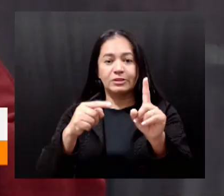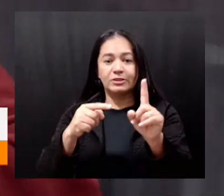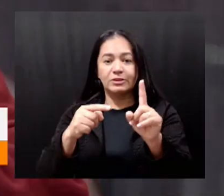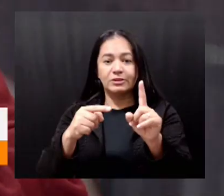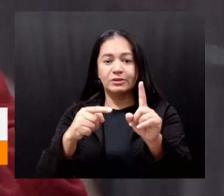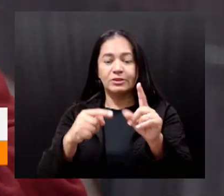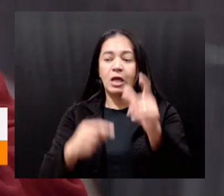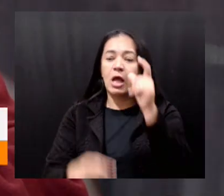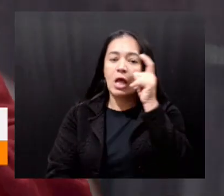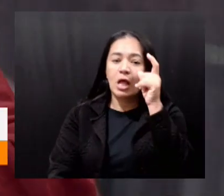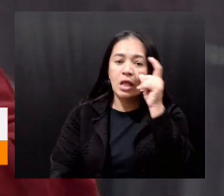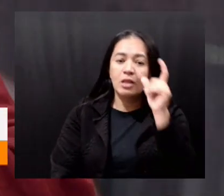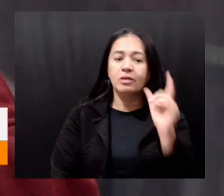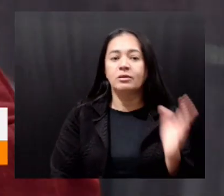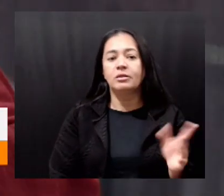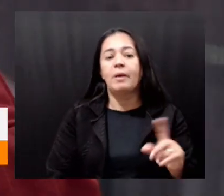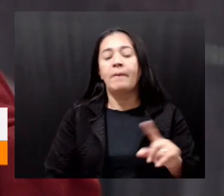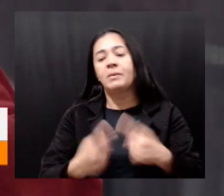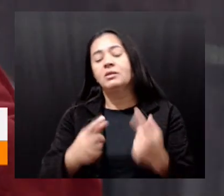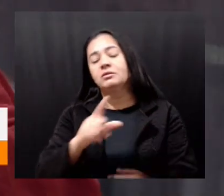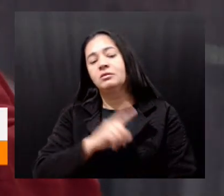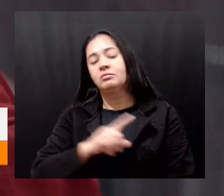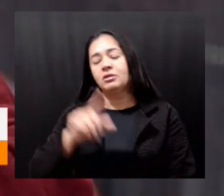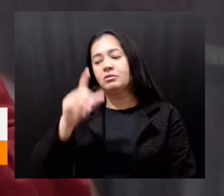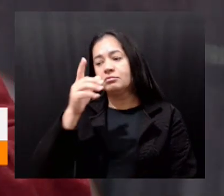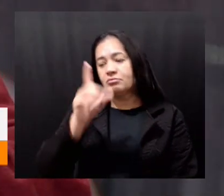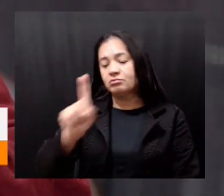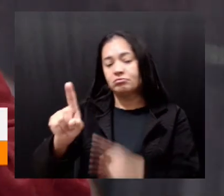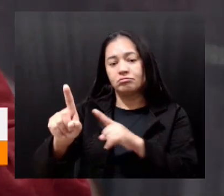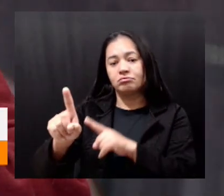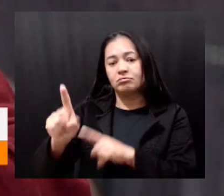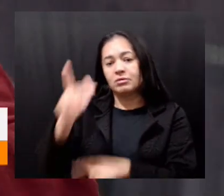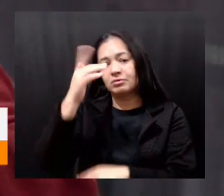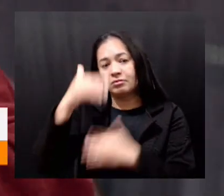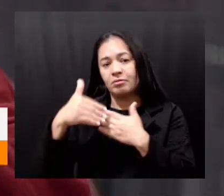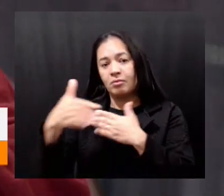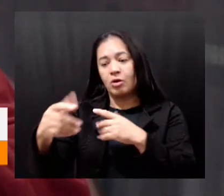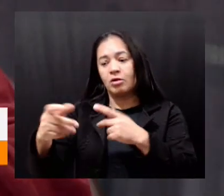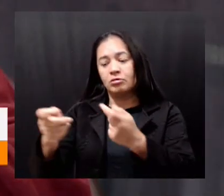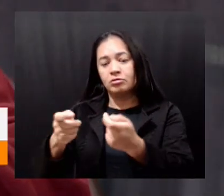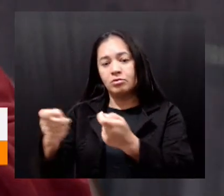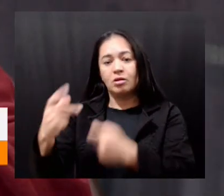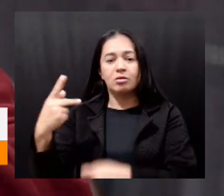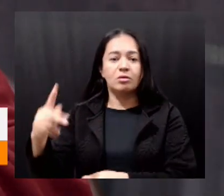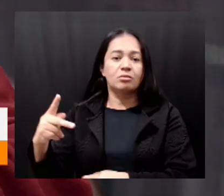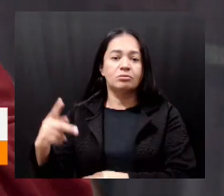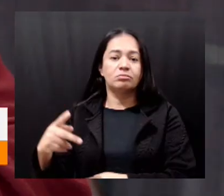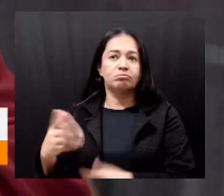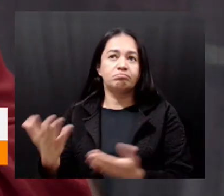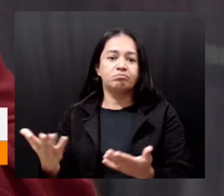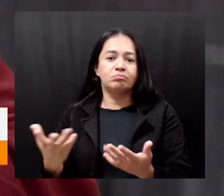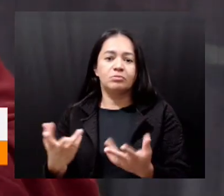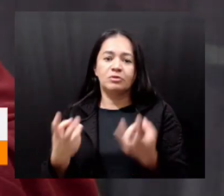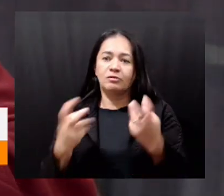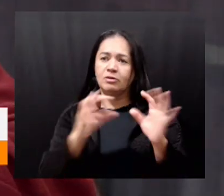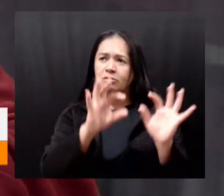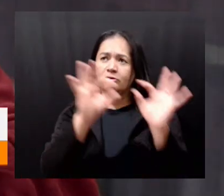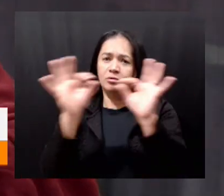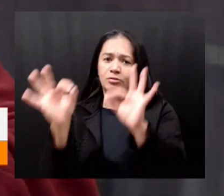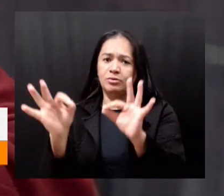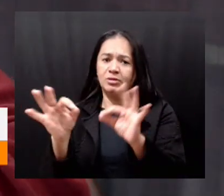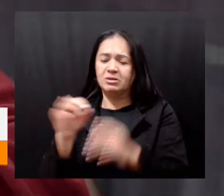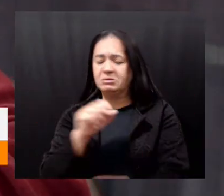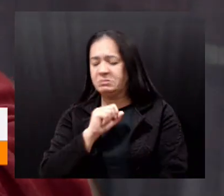como existem pessoas que, a partir da sua autorregulação, né, vão olhar aquilo e vão se sentir enojadas, vão se